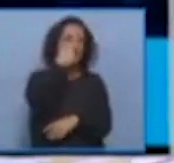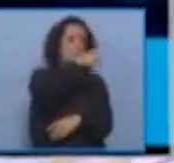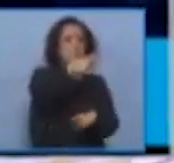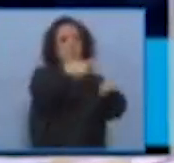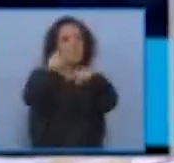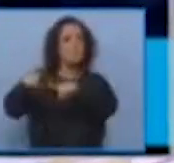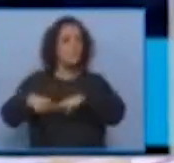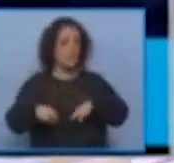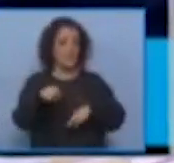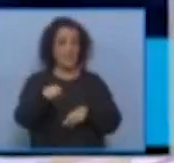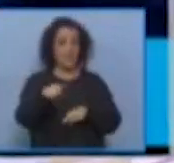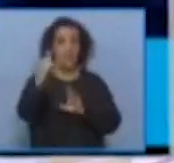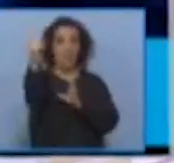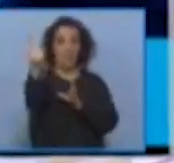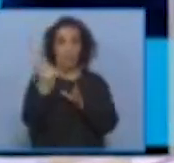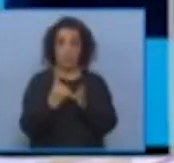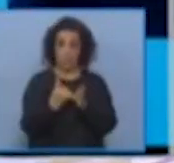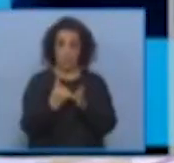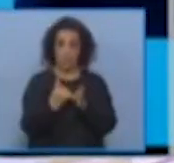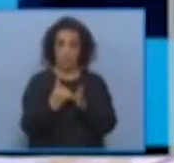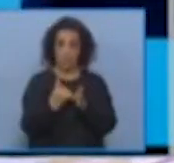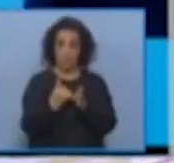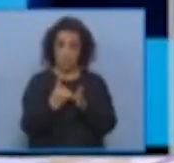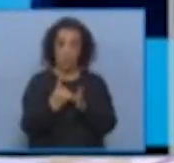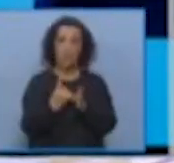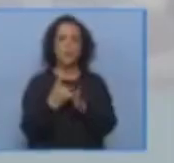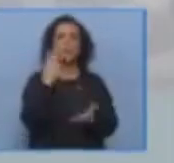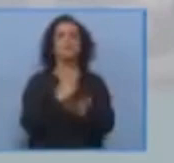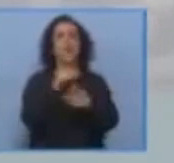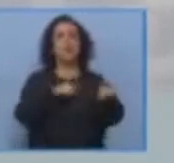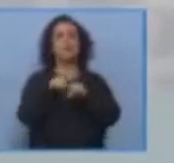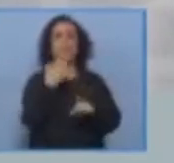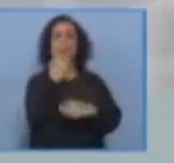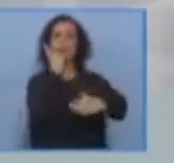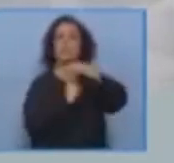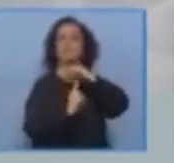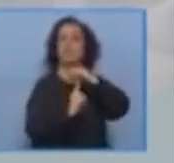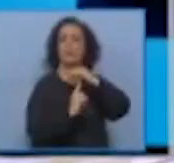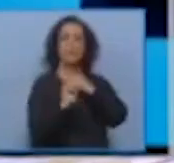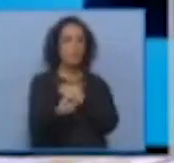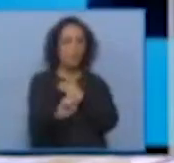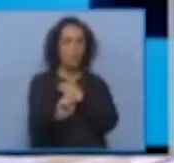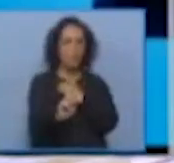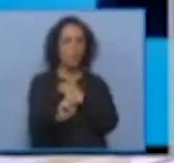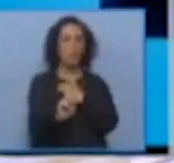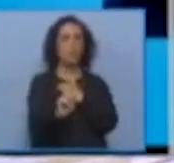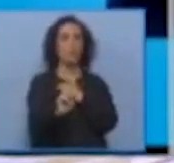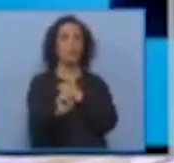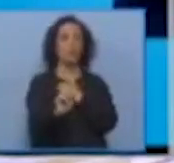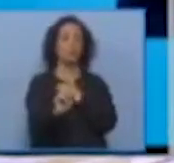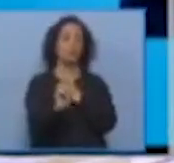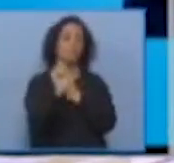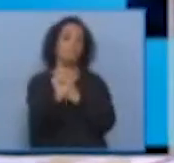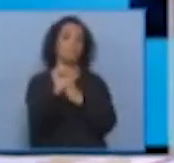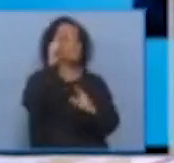E esse acolhimento é não só, digamos, para o asilo político, ou seja, para aqueles que buscam, porque isso,